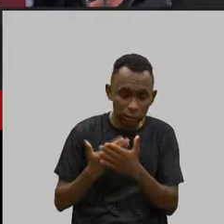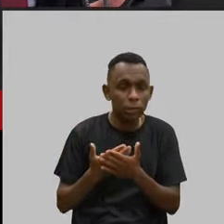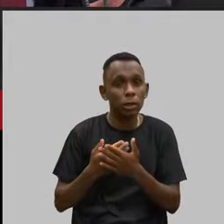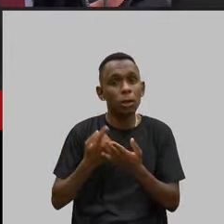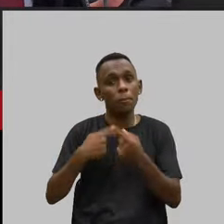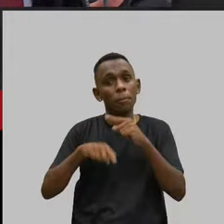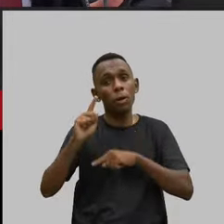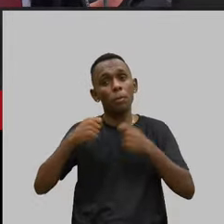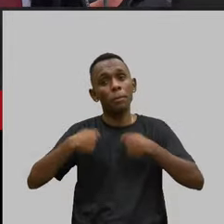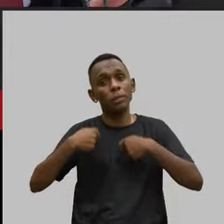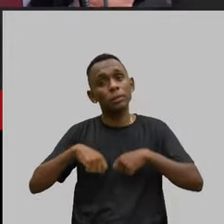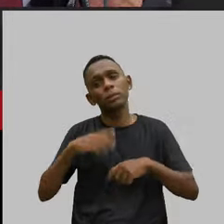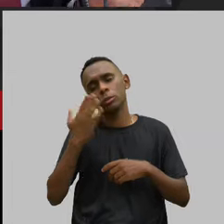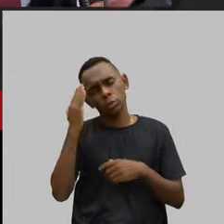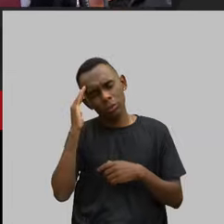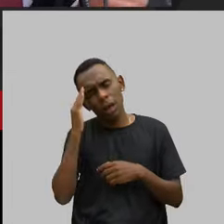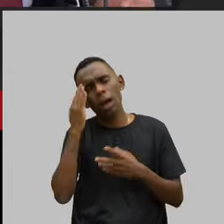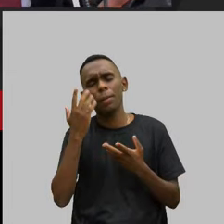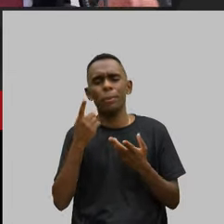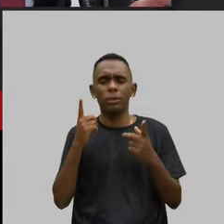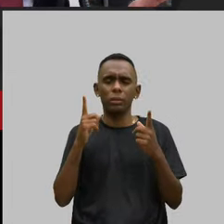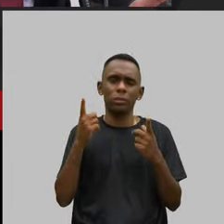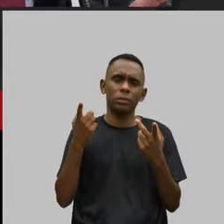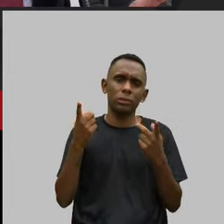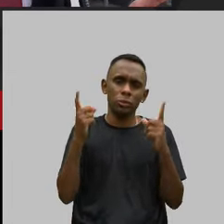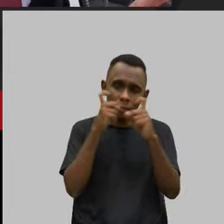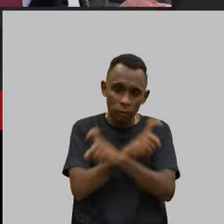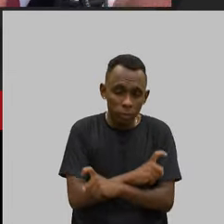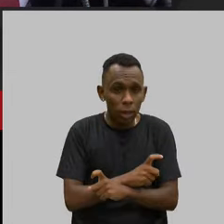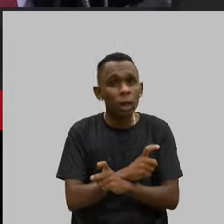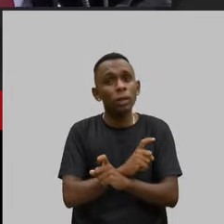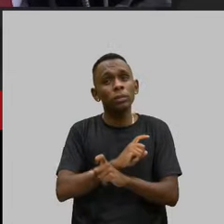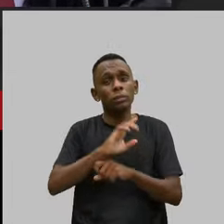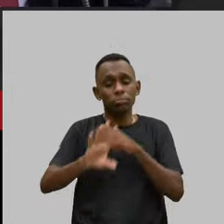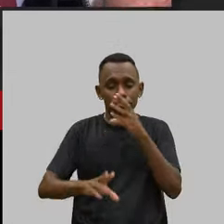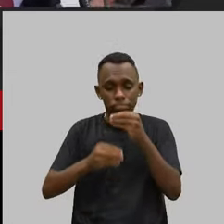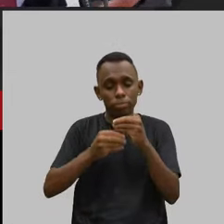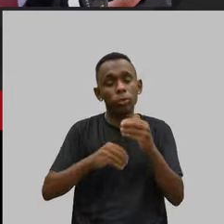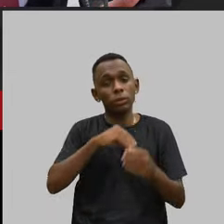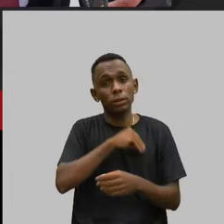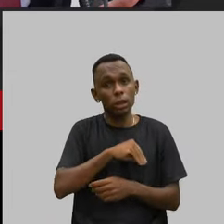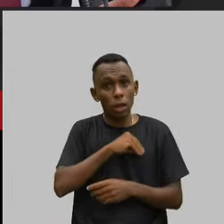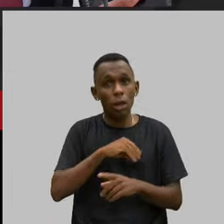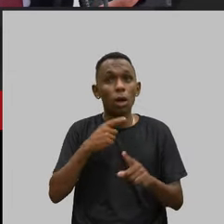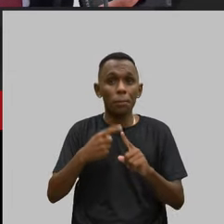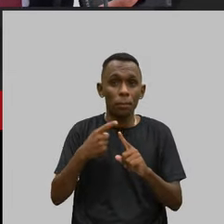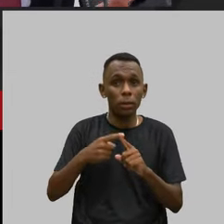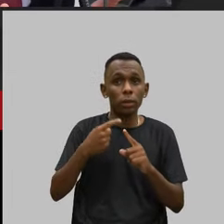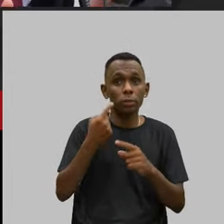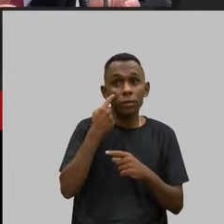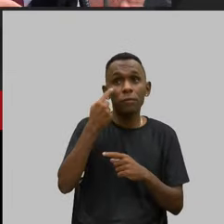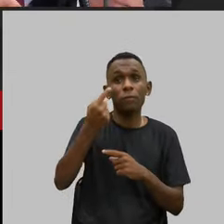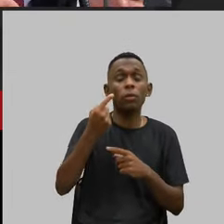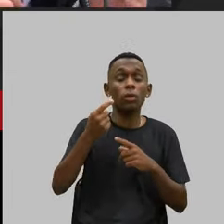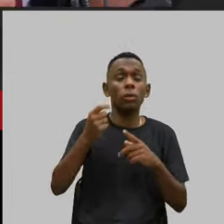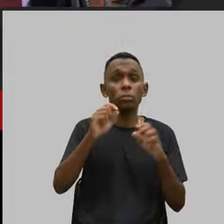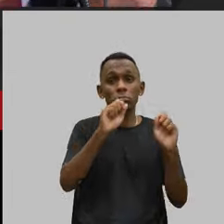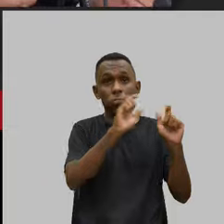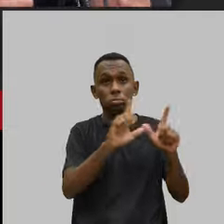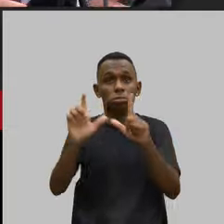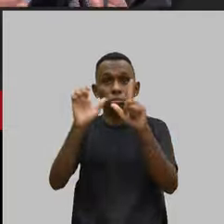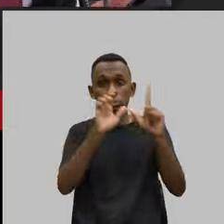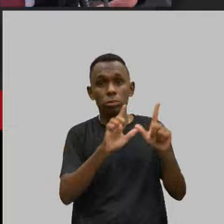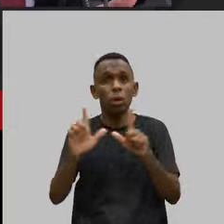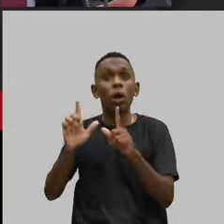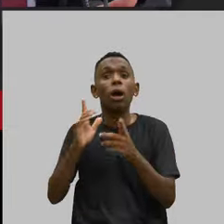a dificuldade que o Estado tem de recomposição desses salários porque nós vimos aqui nas apresentações Minas está com os